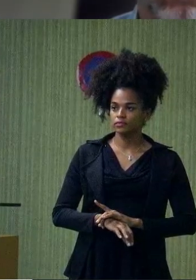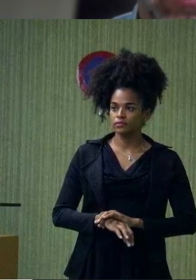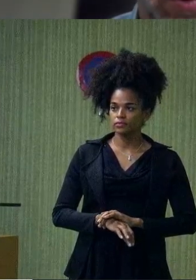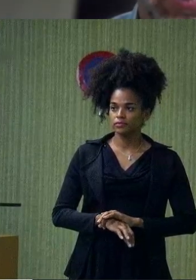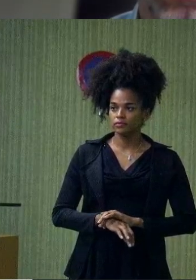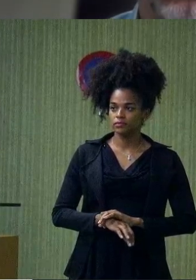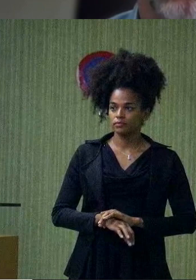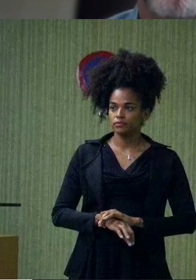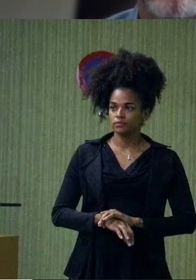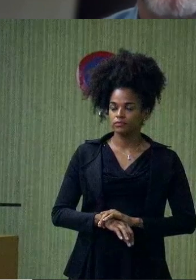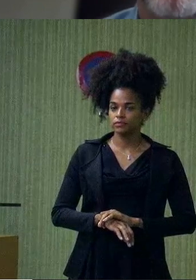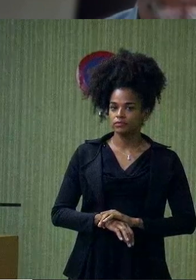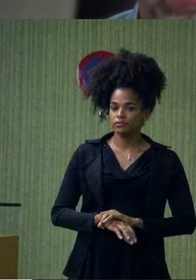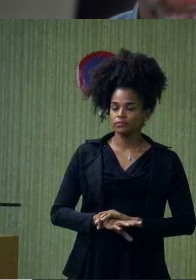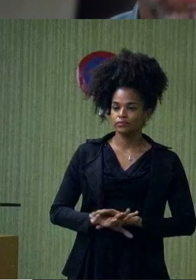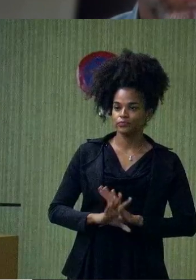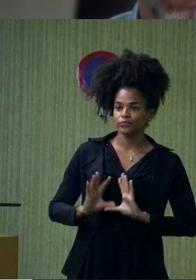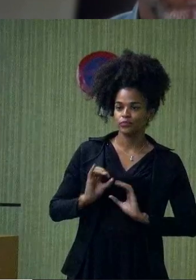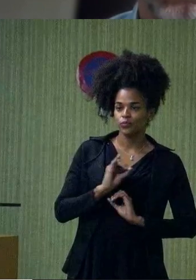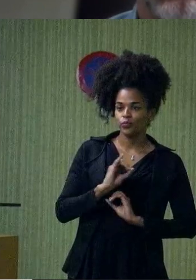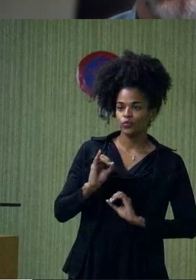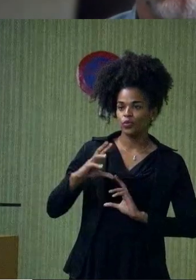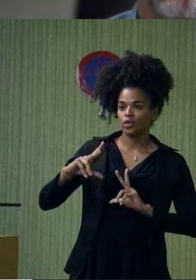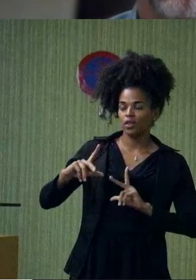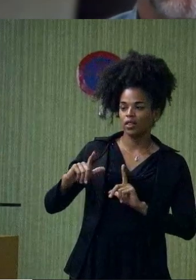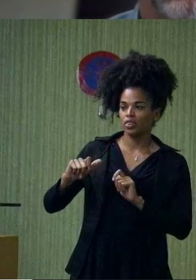Alô senhores me